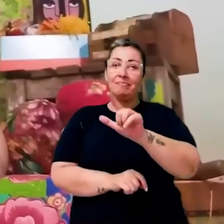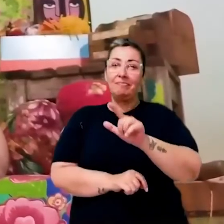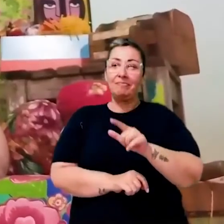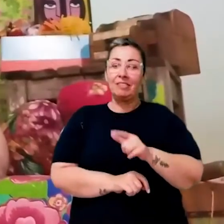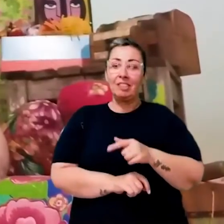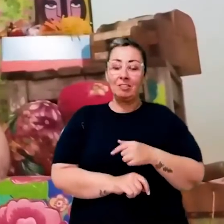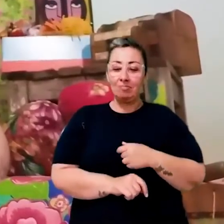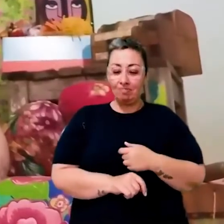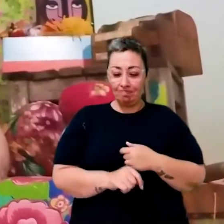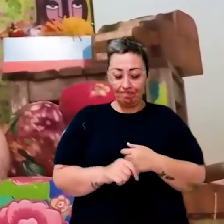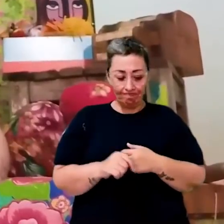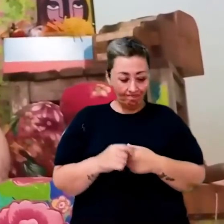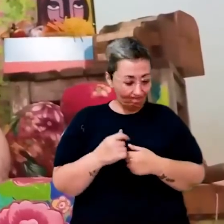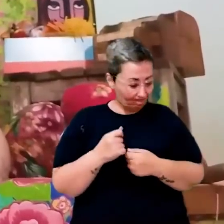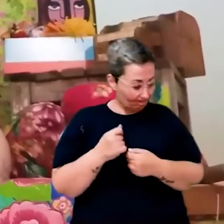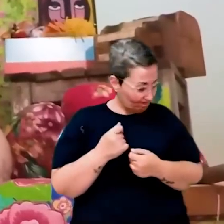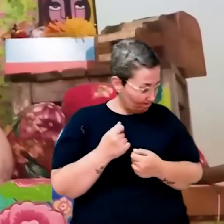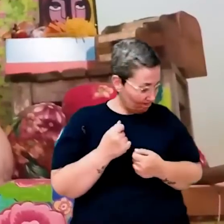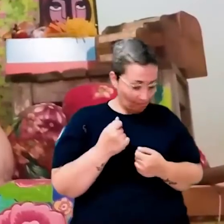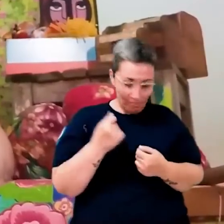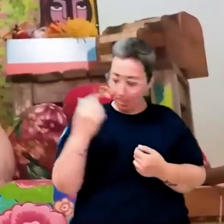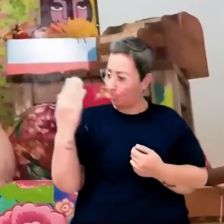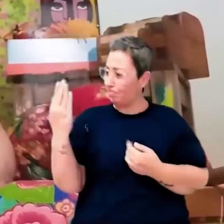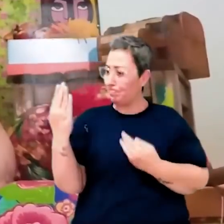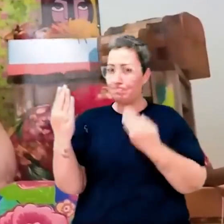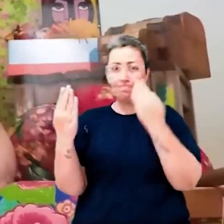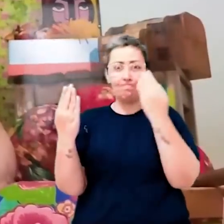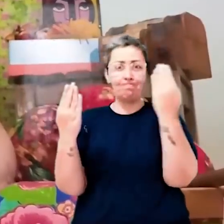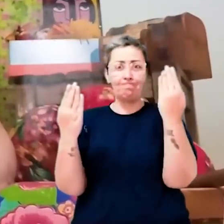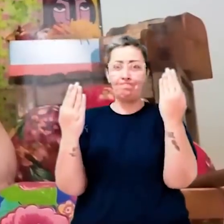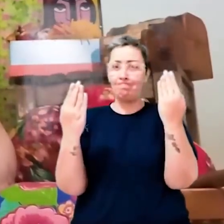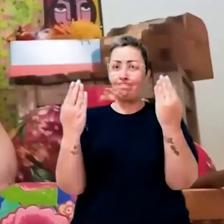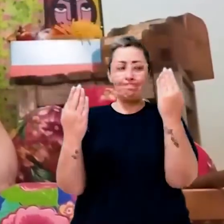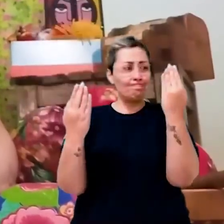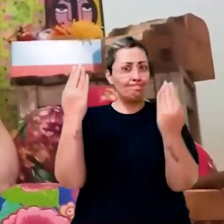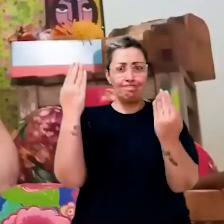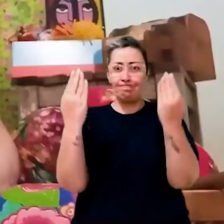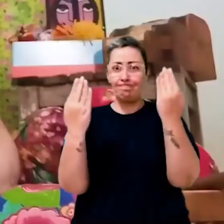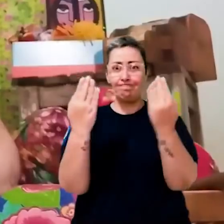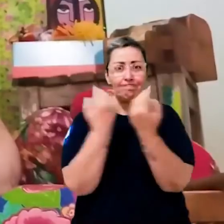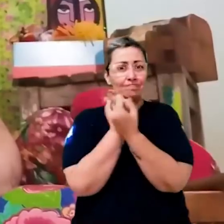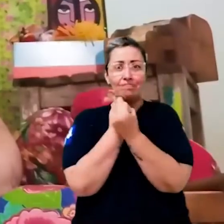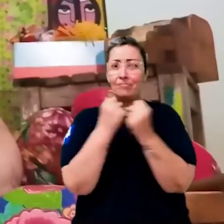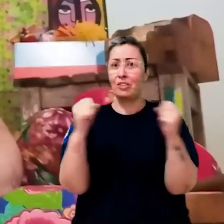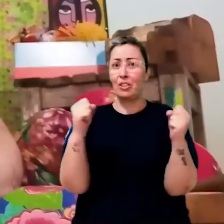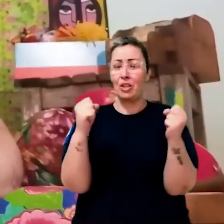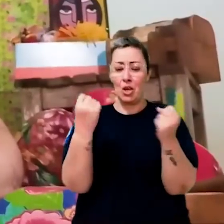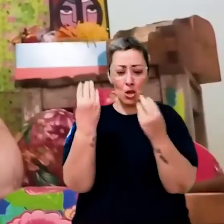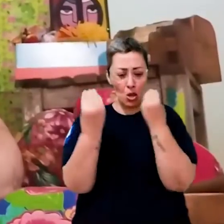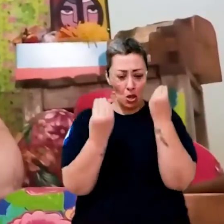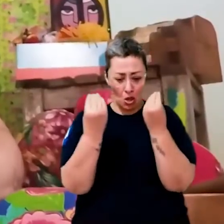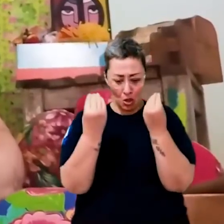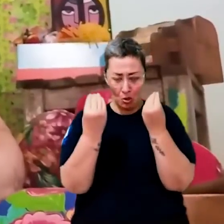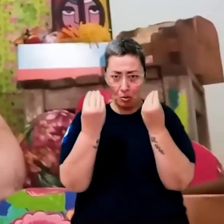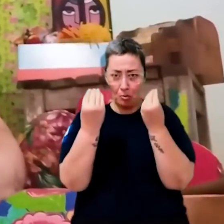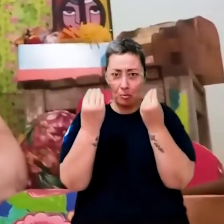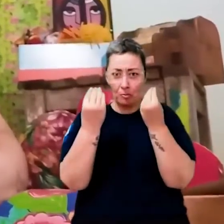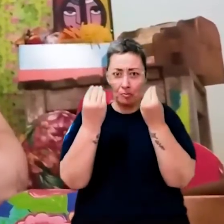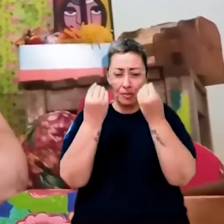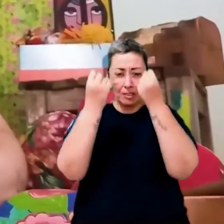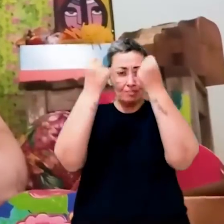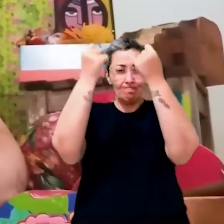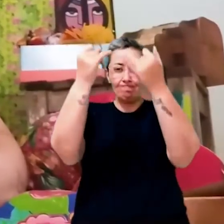E não há nada pra comparar, para poder